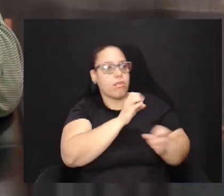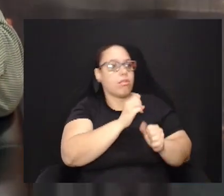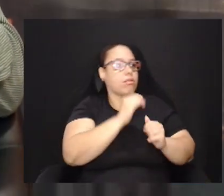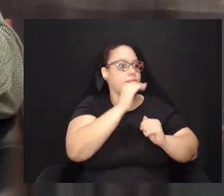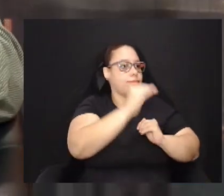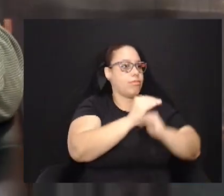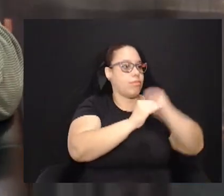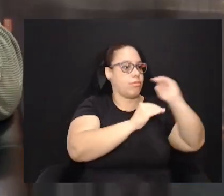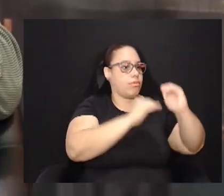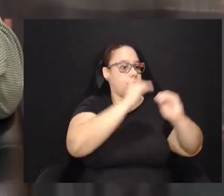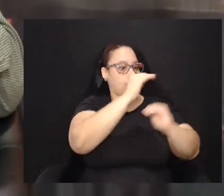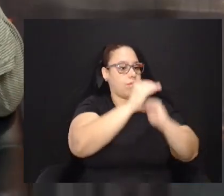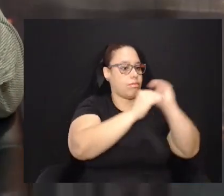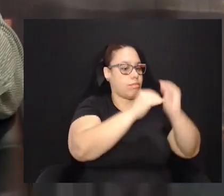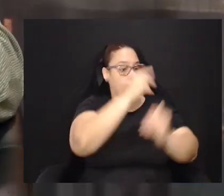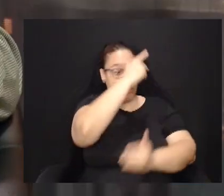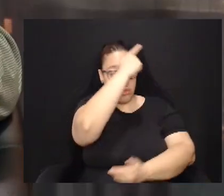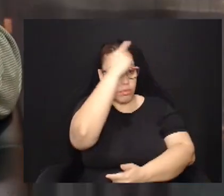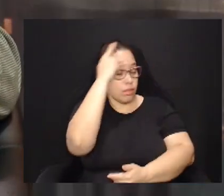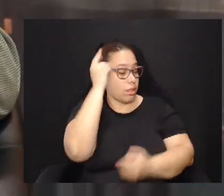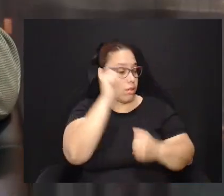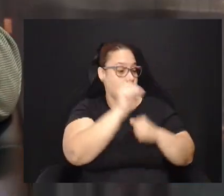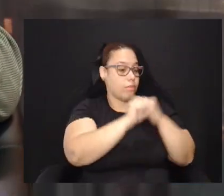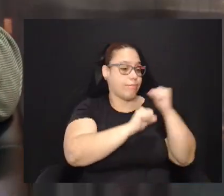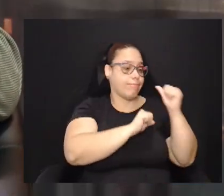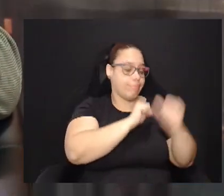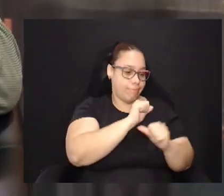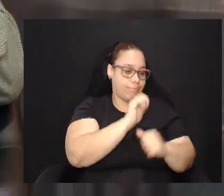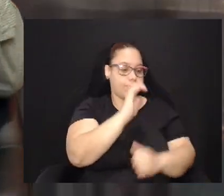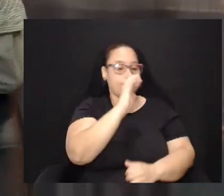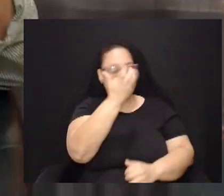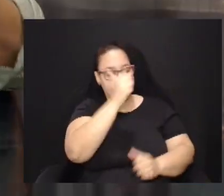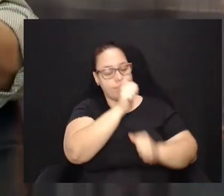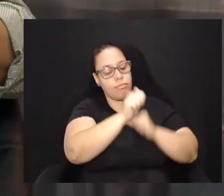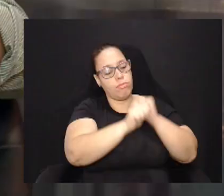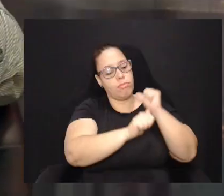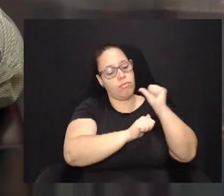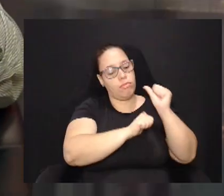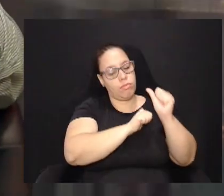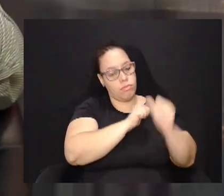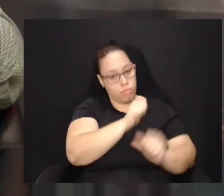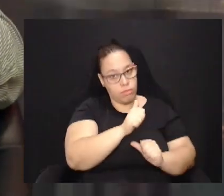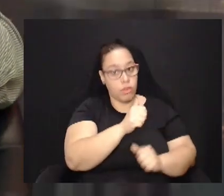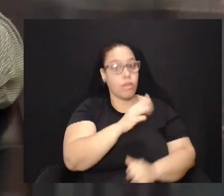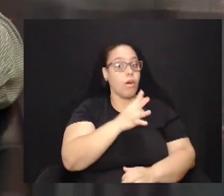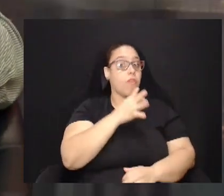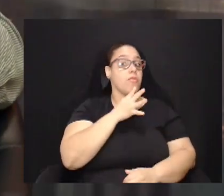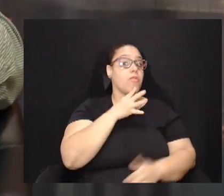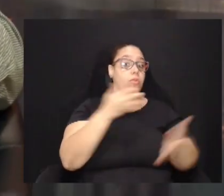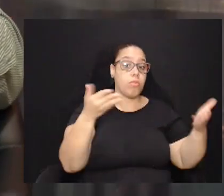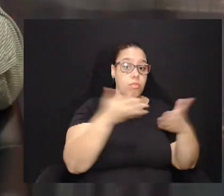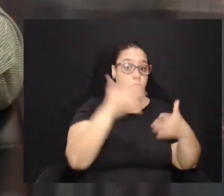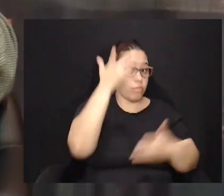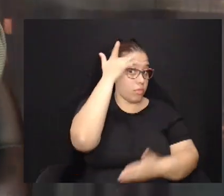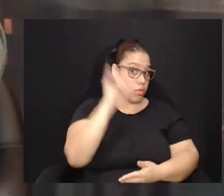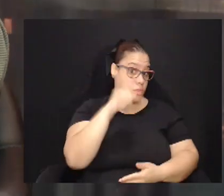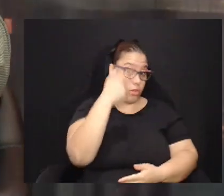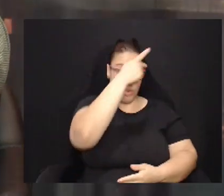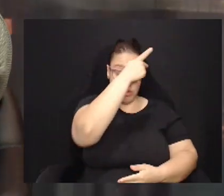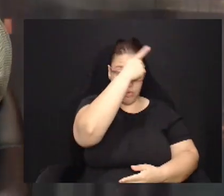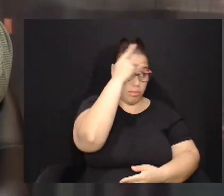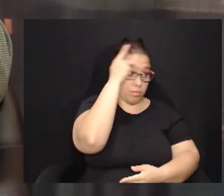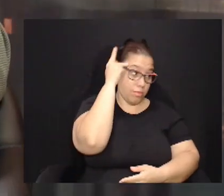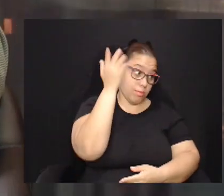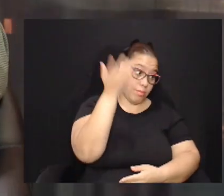As pessoas mudam, as coisas mudam, né? Então, eu te conheço hoje, amanhã você já é outra pessoa. Mas isso